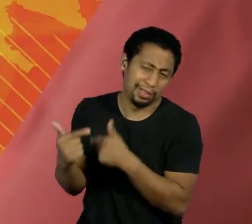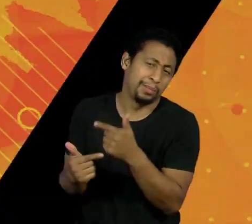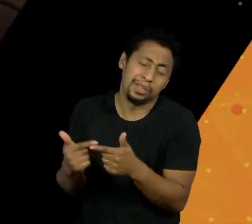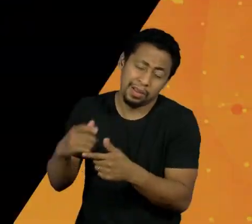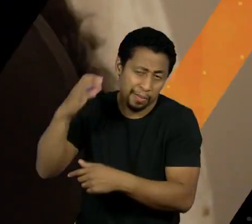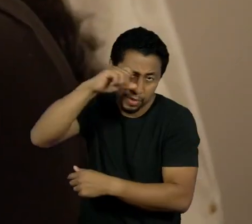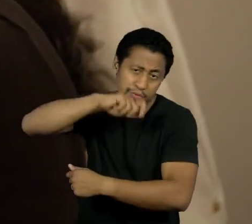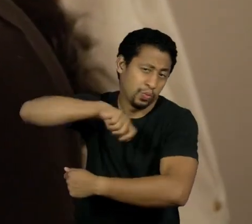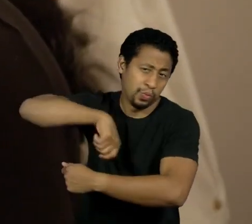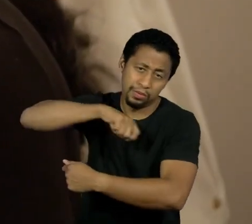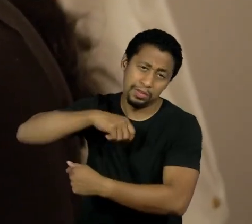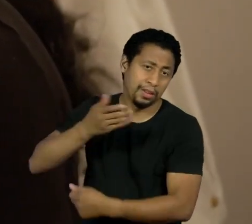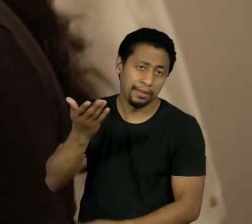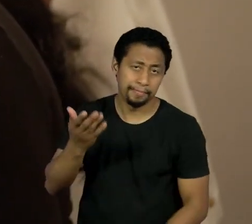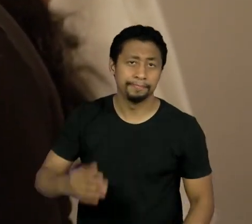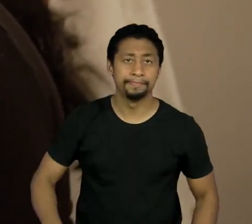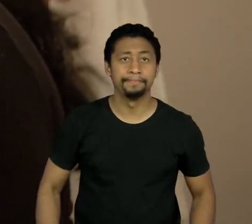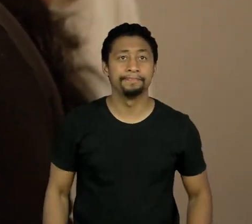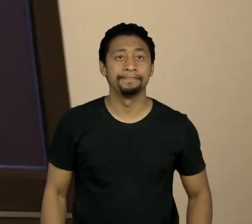lá.